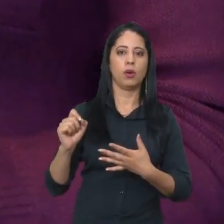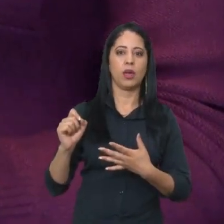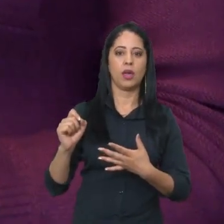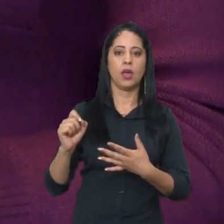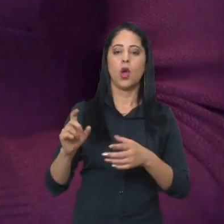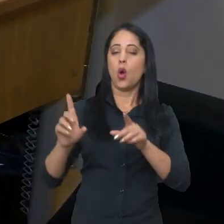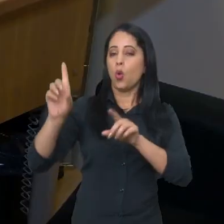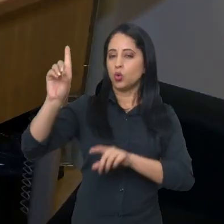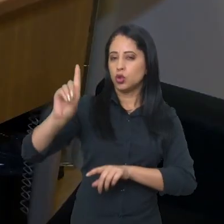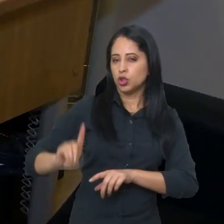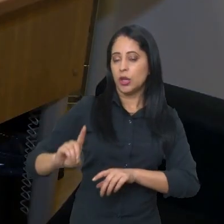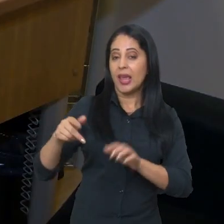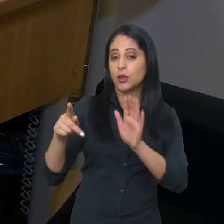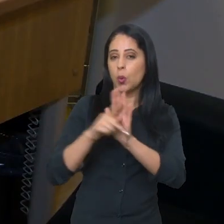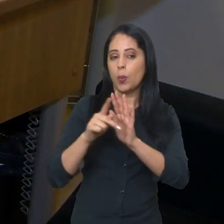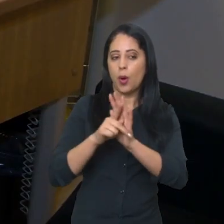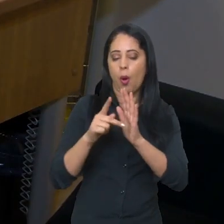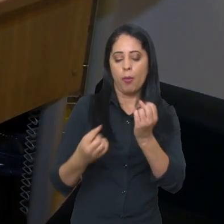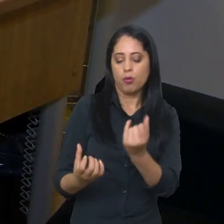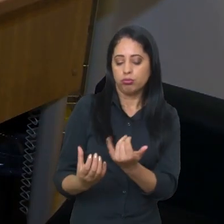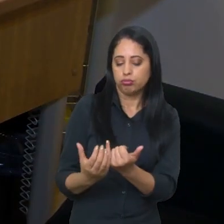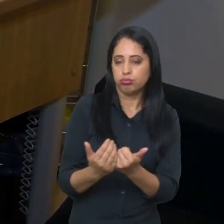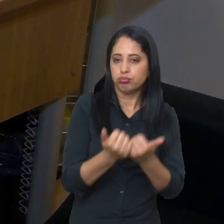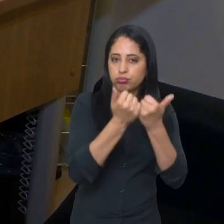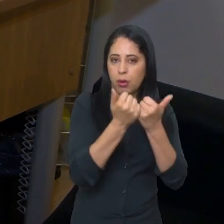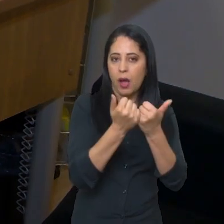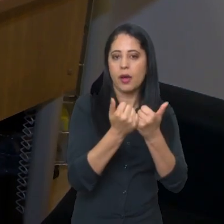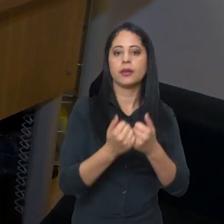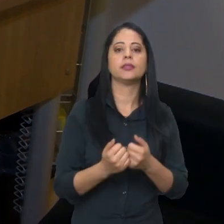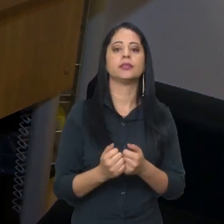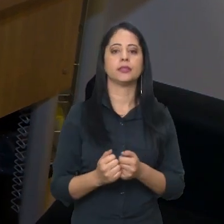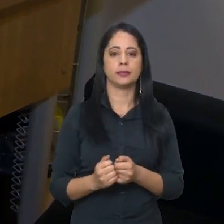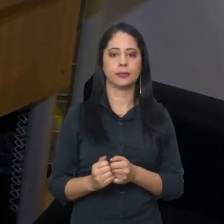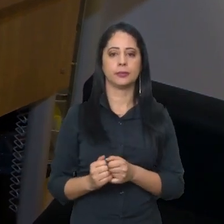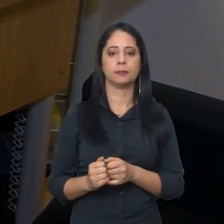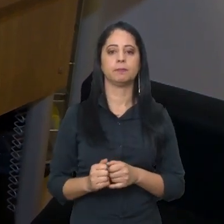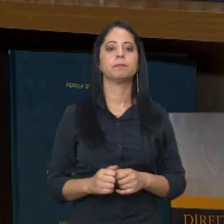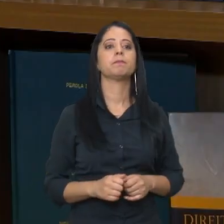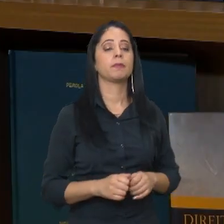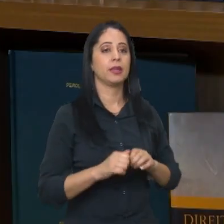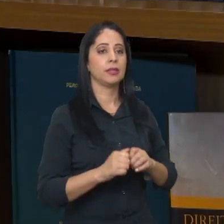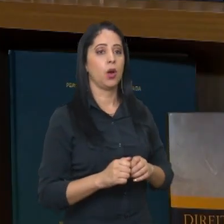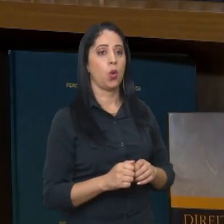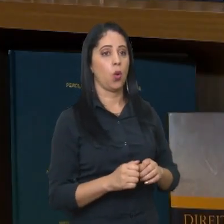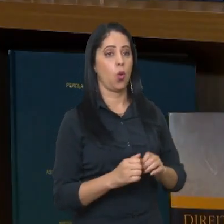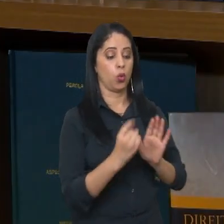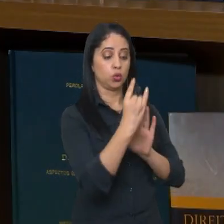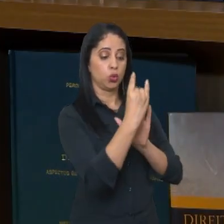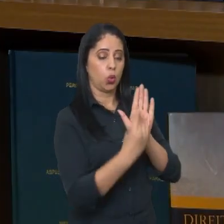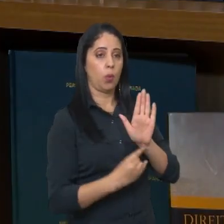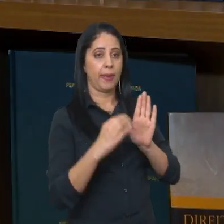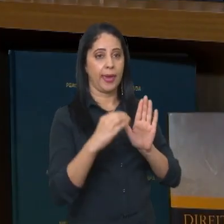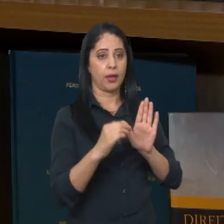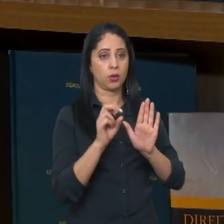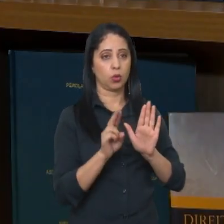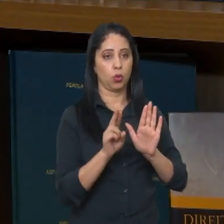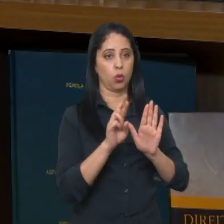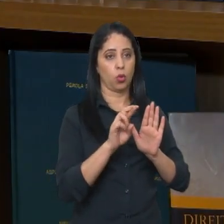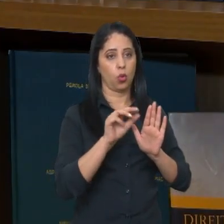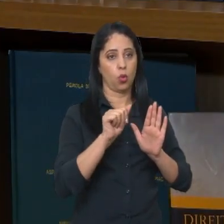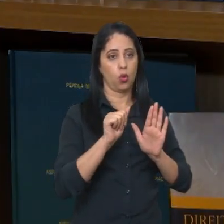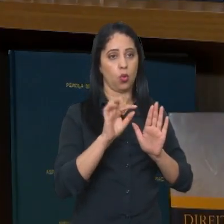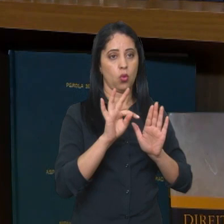patrimoniais. Para isso, o paciente de Alzheimer precisa de uma curatela. A curatela é uma